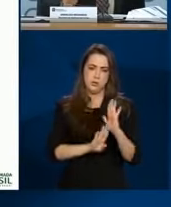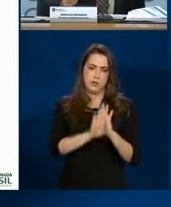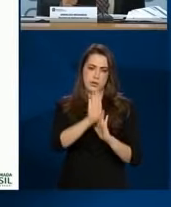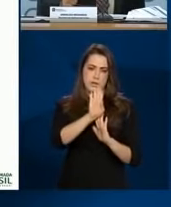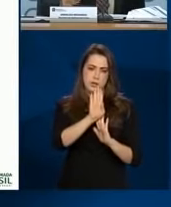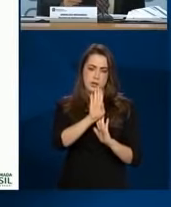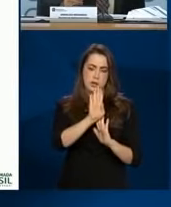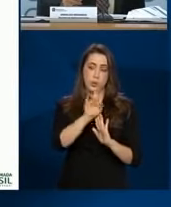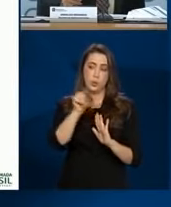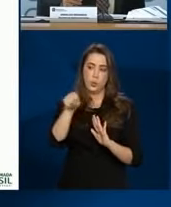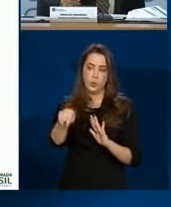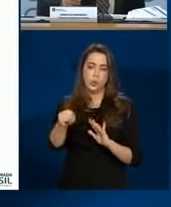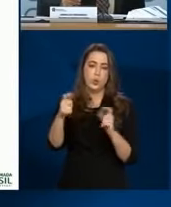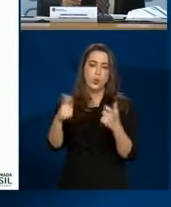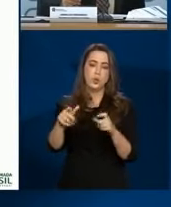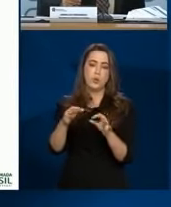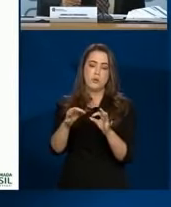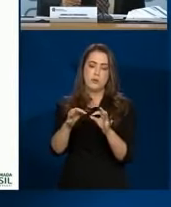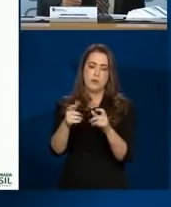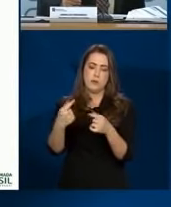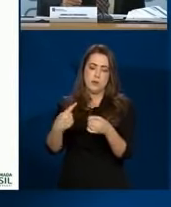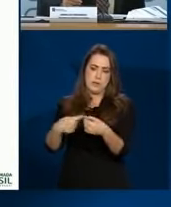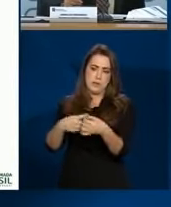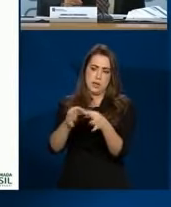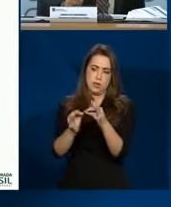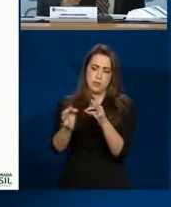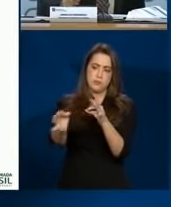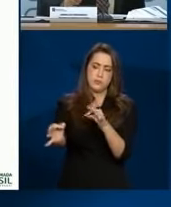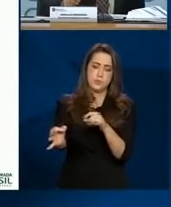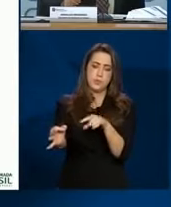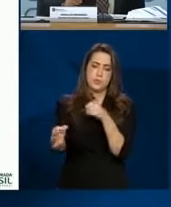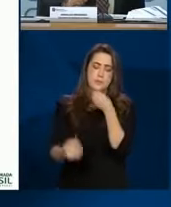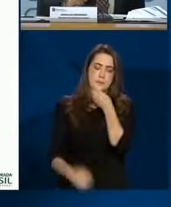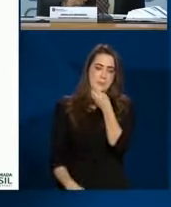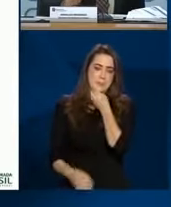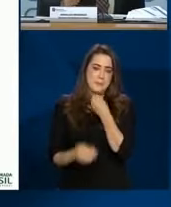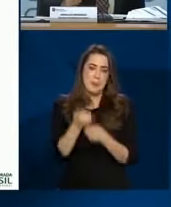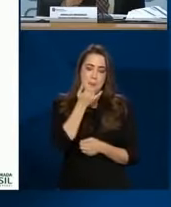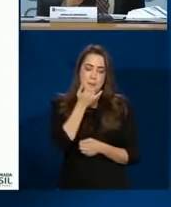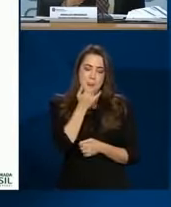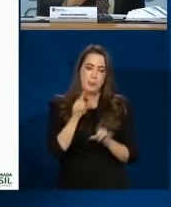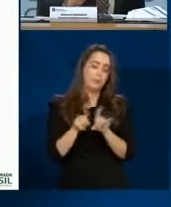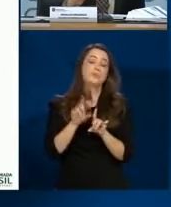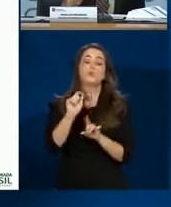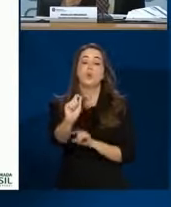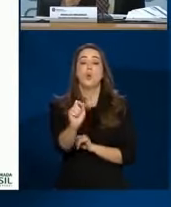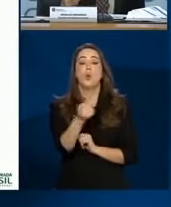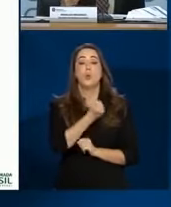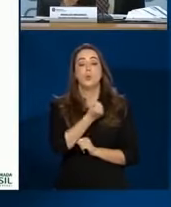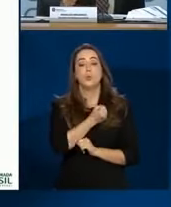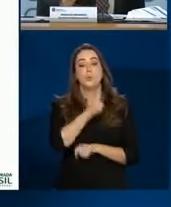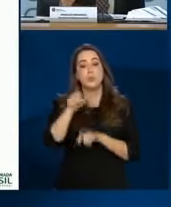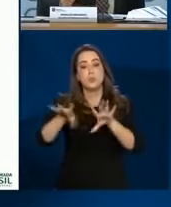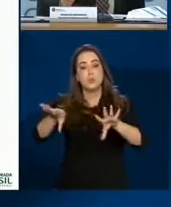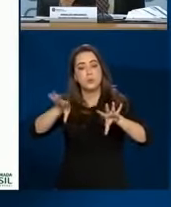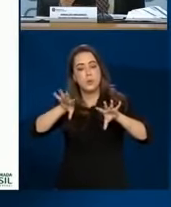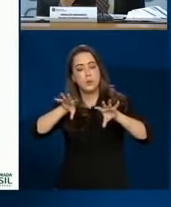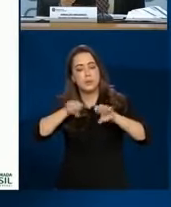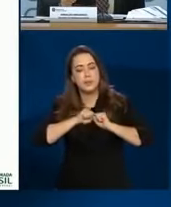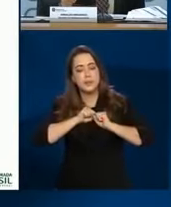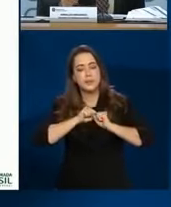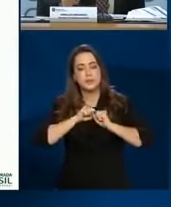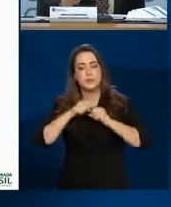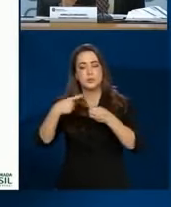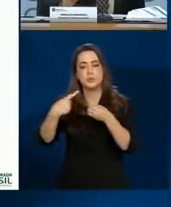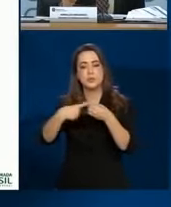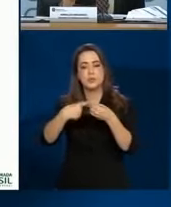do interior também teve o número de casos novos que vinha crescendo na região do interior do